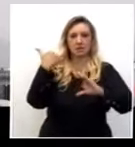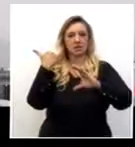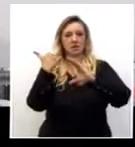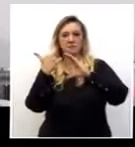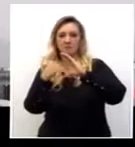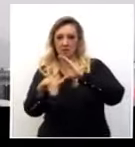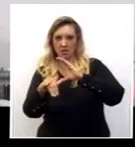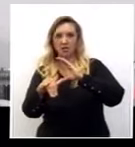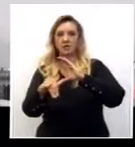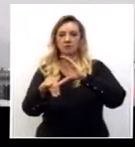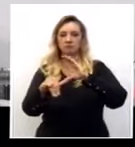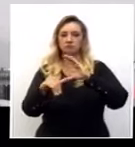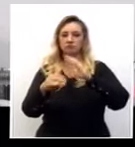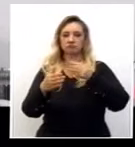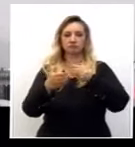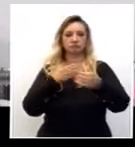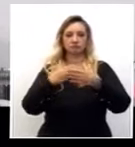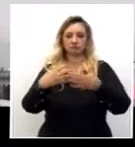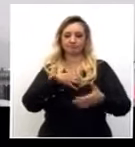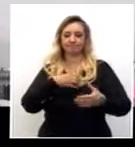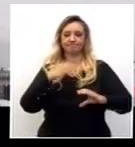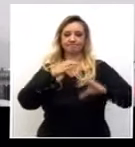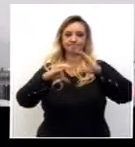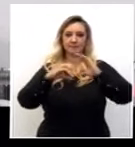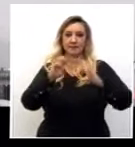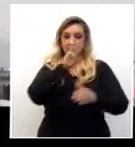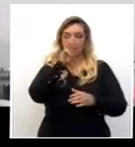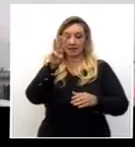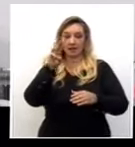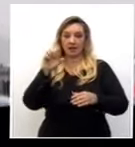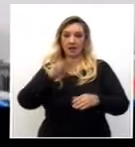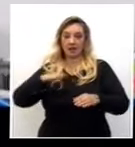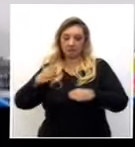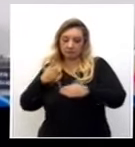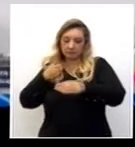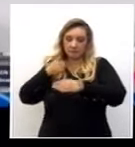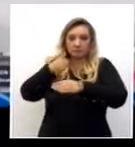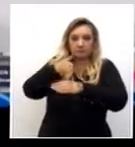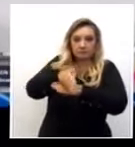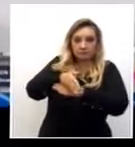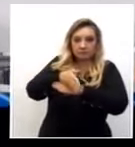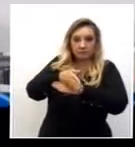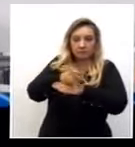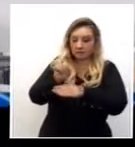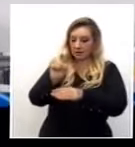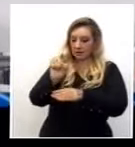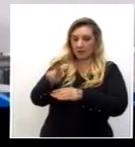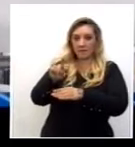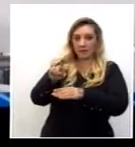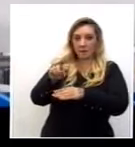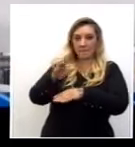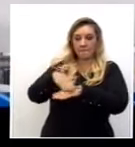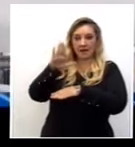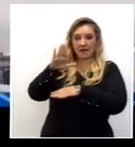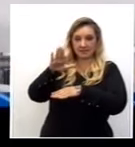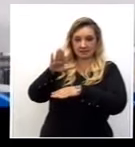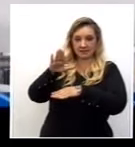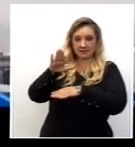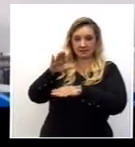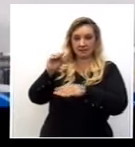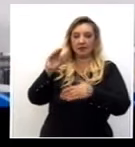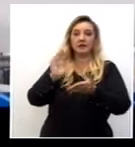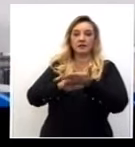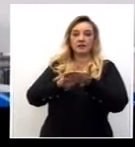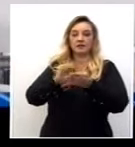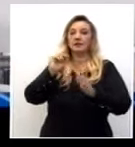Qualquer canal de comunicação. Com esse link, o aluno acessa, ele vem aqui embaixo nesse botãozinho do mais e ele vai fazer a